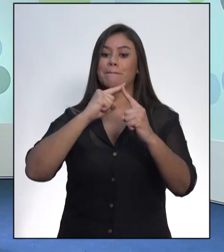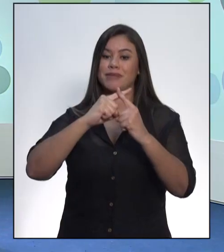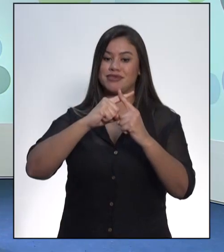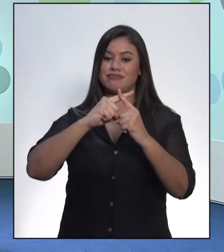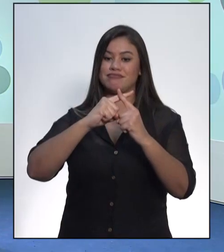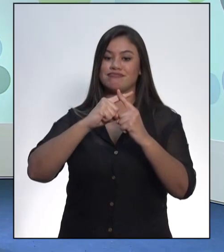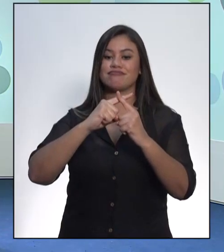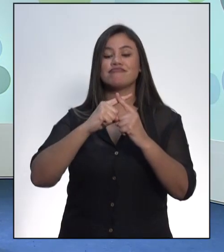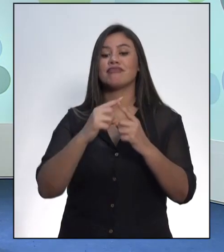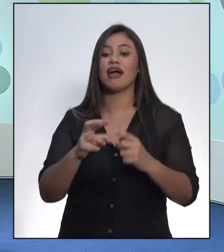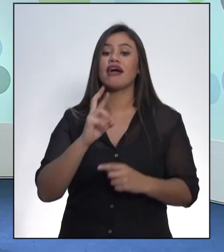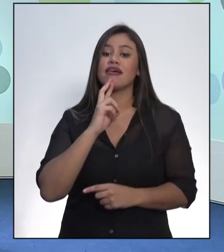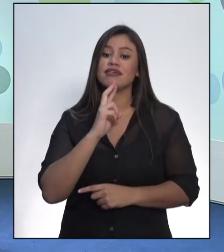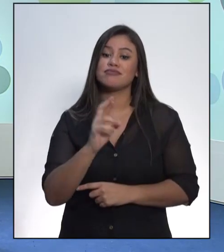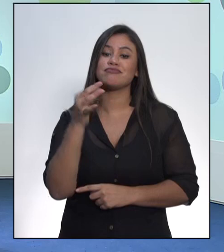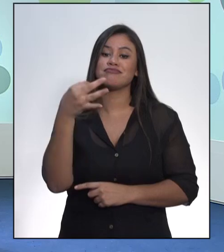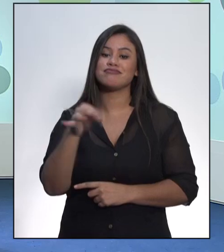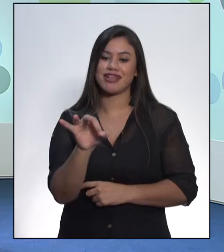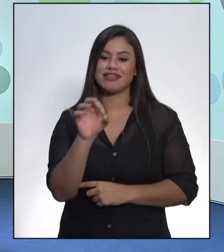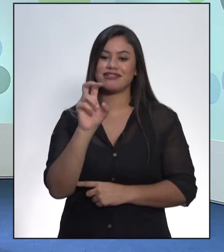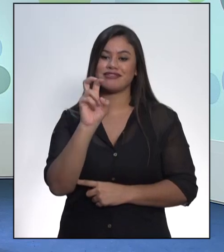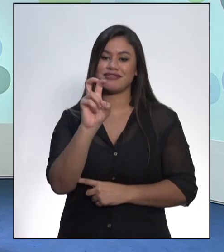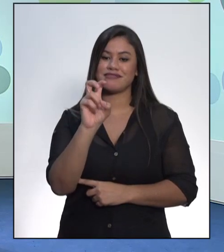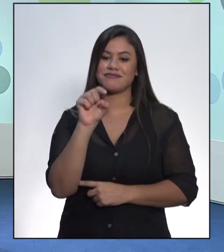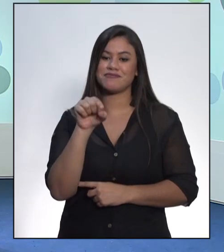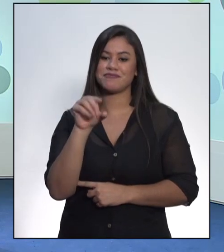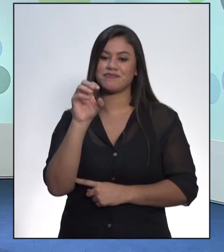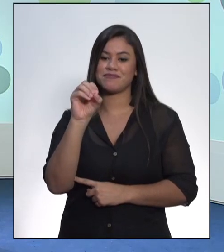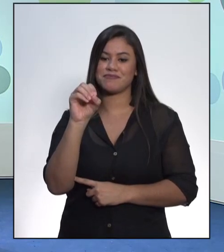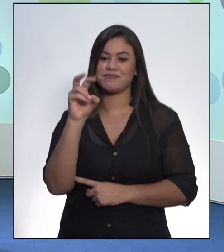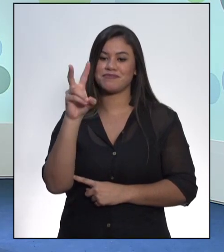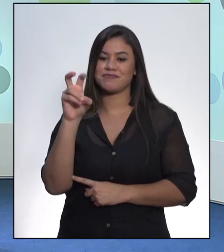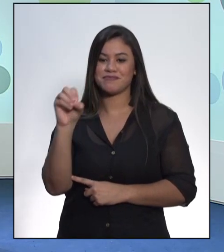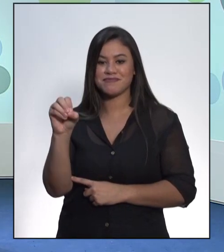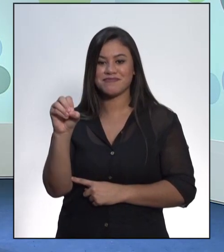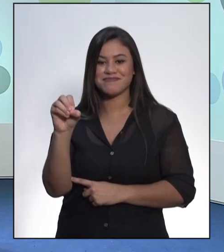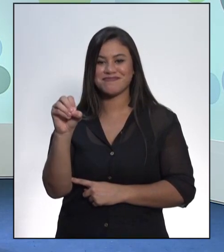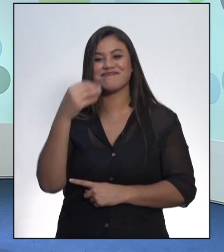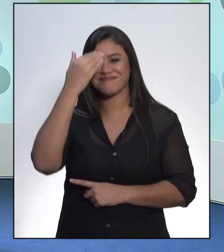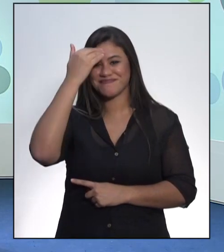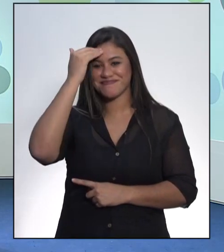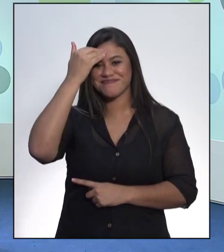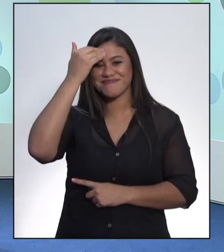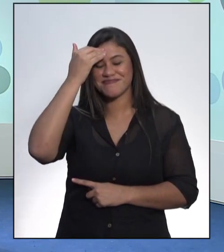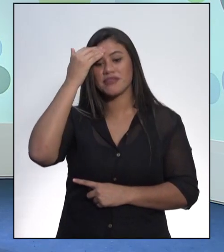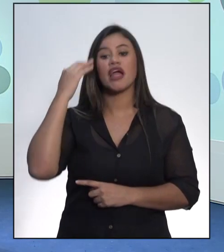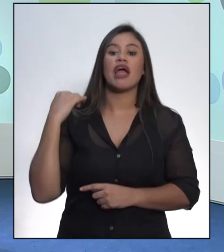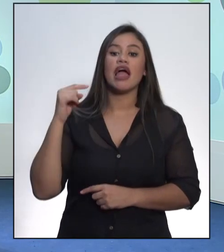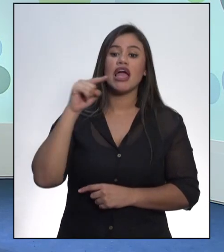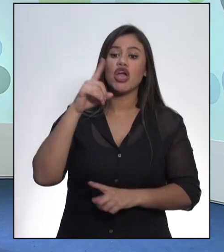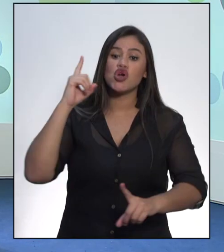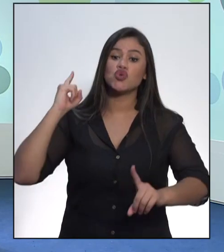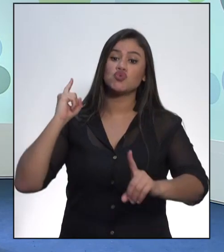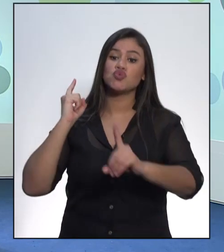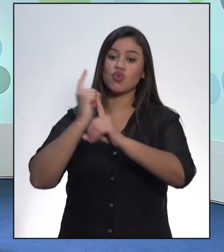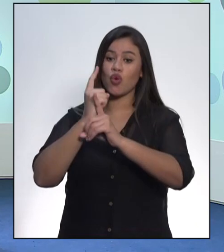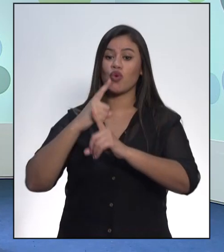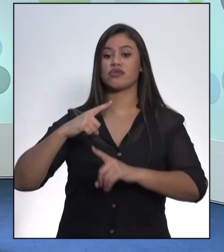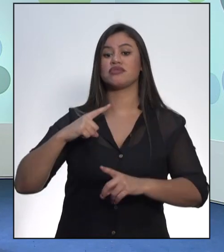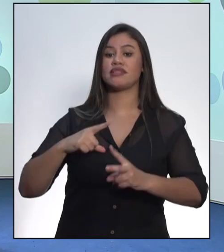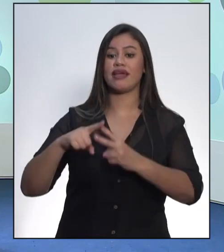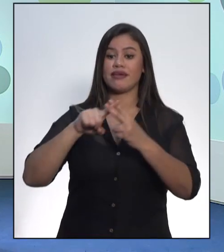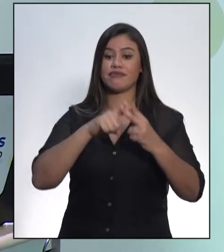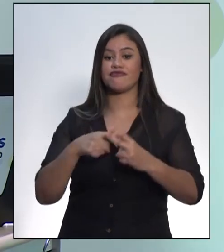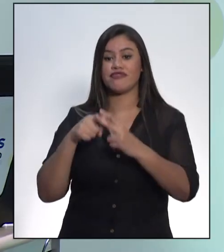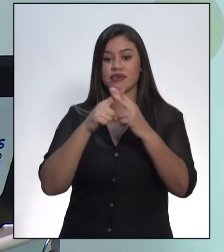5.050, né? Essa forma que vocês vão identificar os 5.050 é uma ferramenta que a gente vai utilizar durante